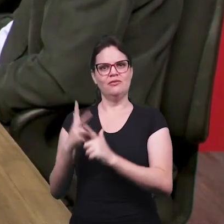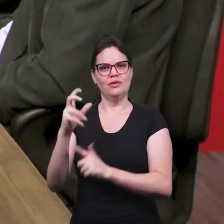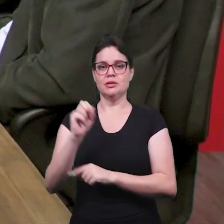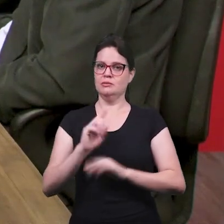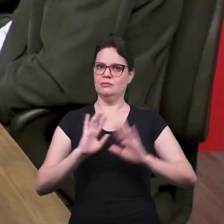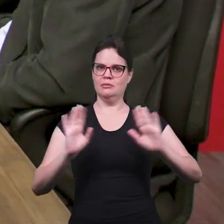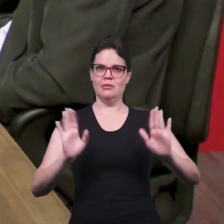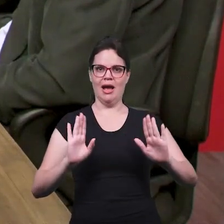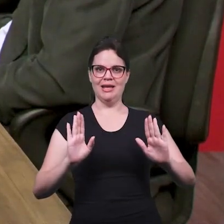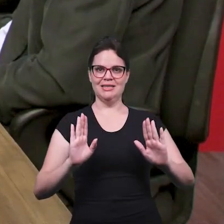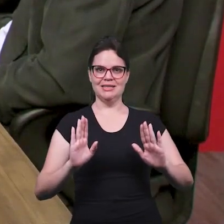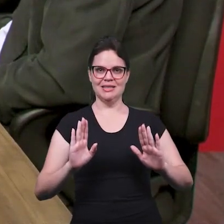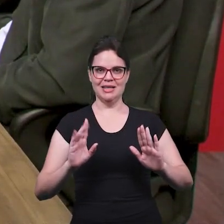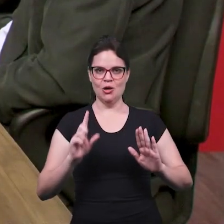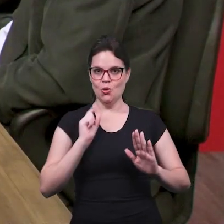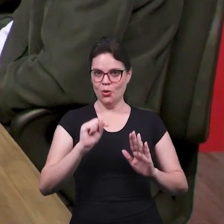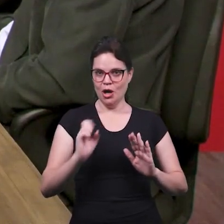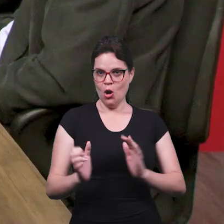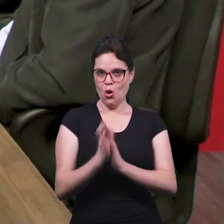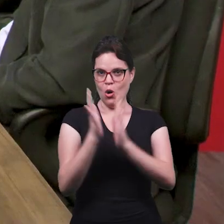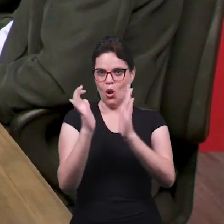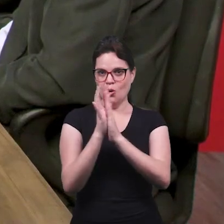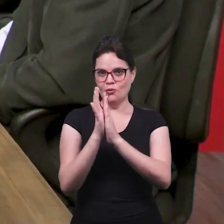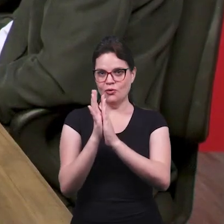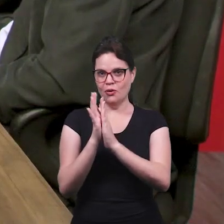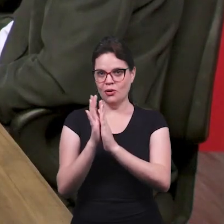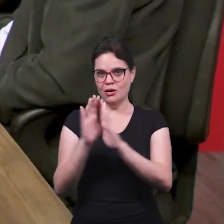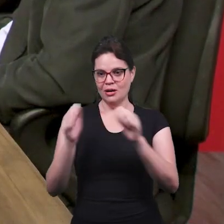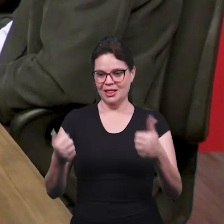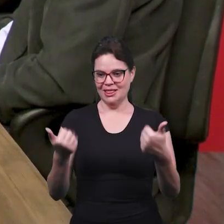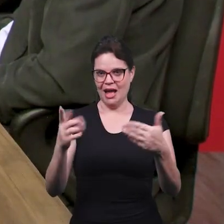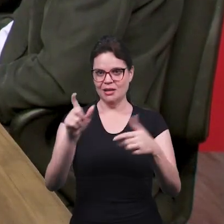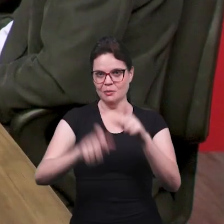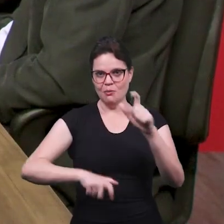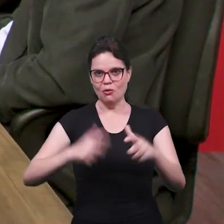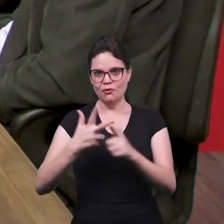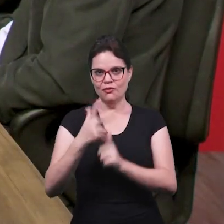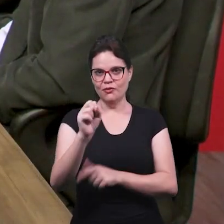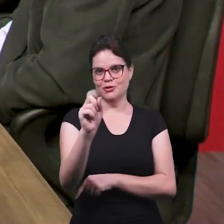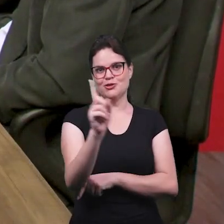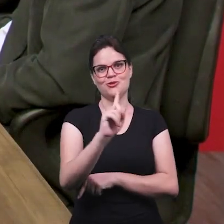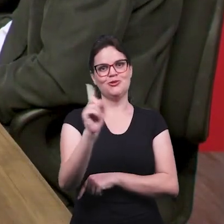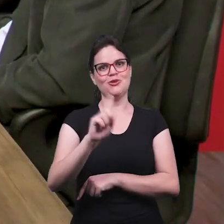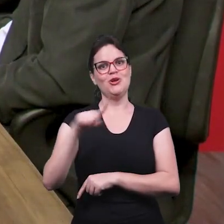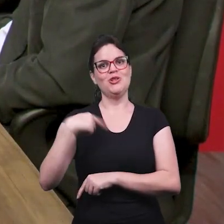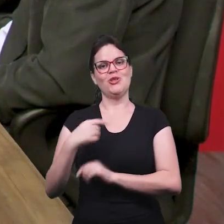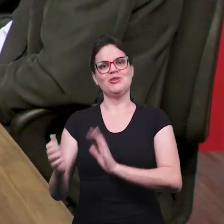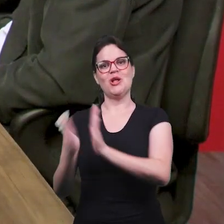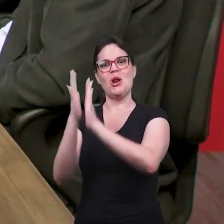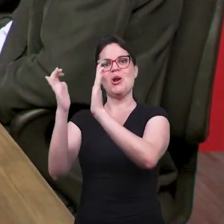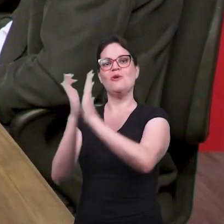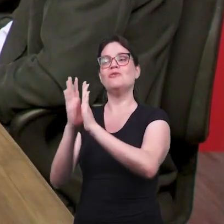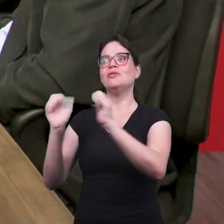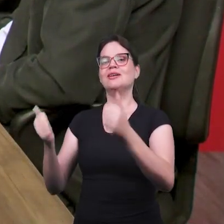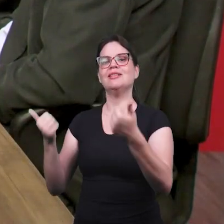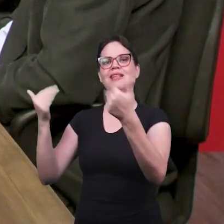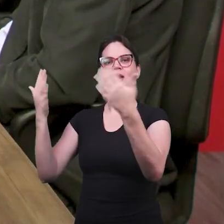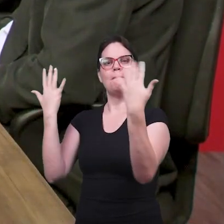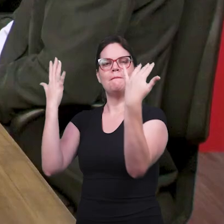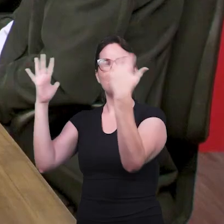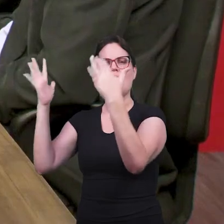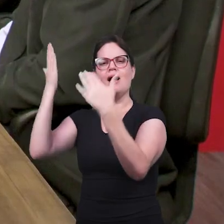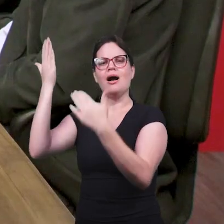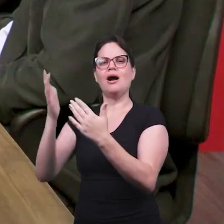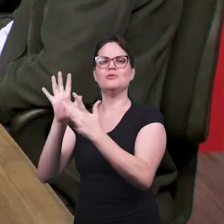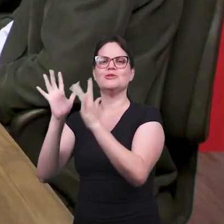igreja. Pelo contrário, é a igreja que glorifica o nome do Senhor, porque a bênção da salvação não é mérito nosso. Pela graça sois